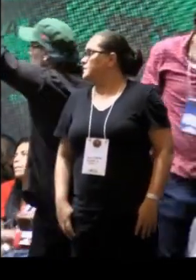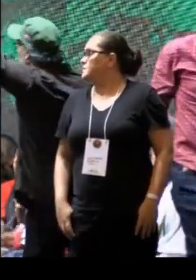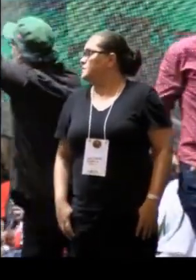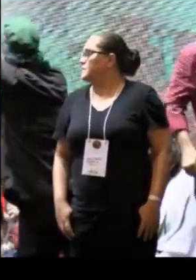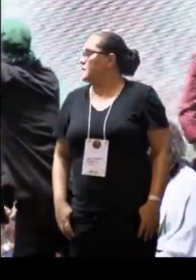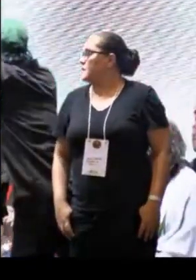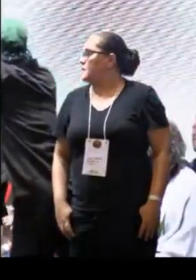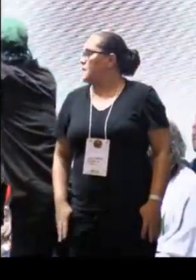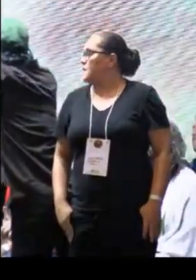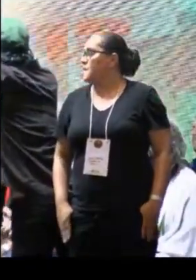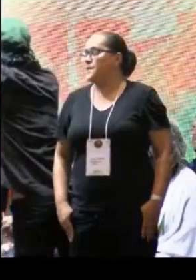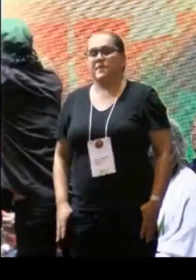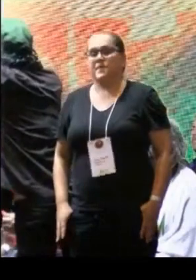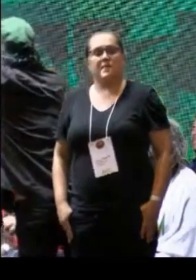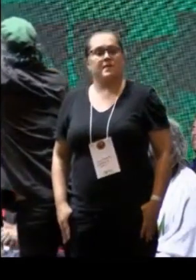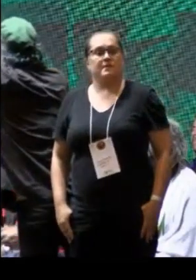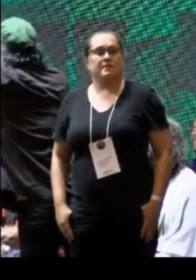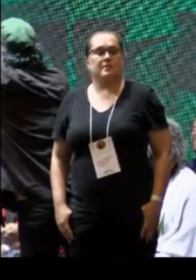Bem,